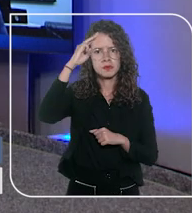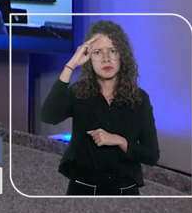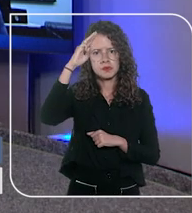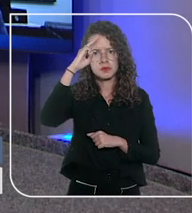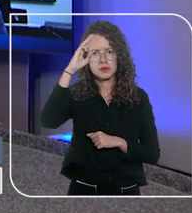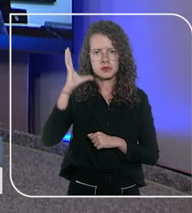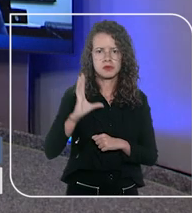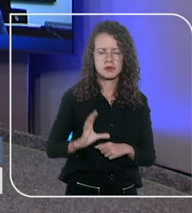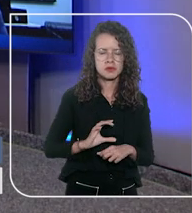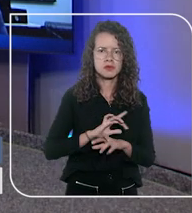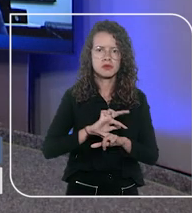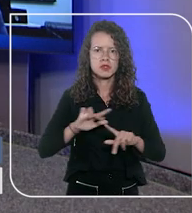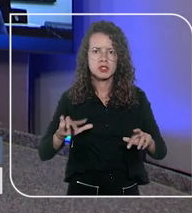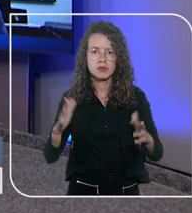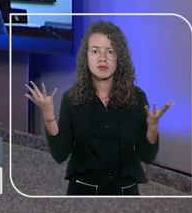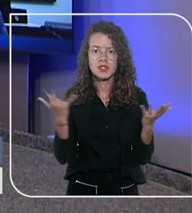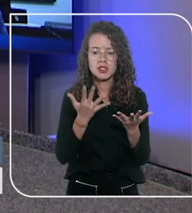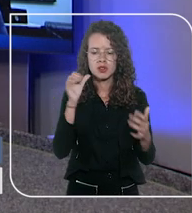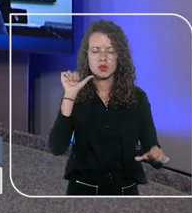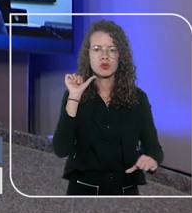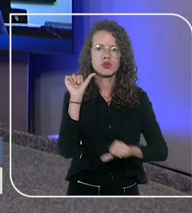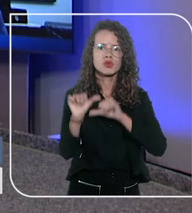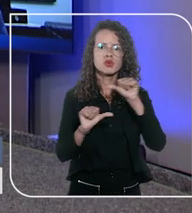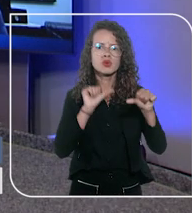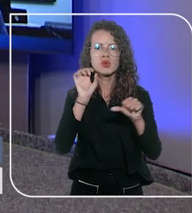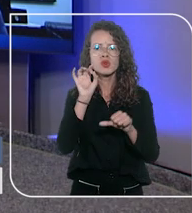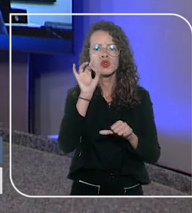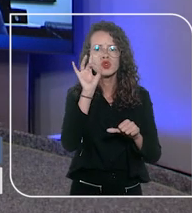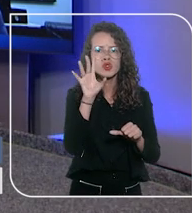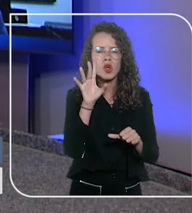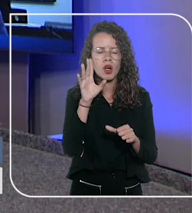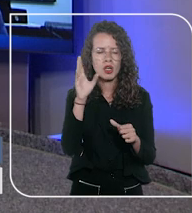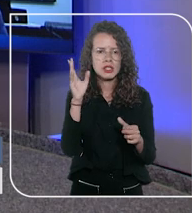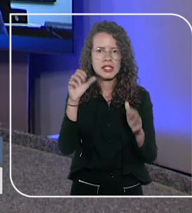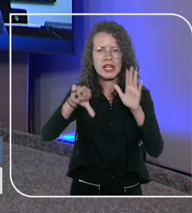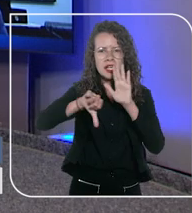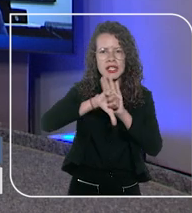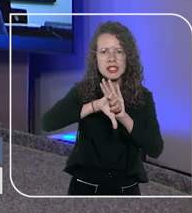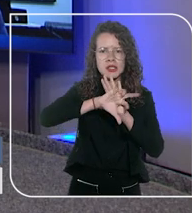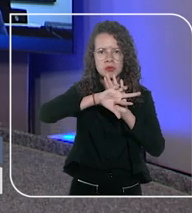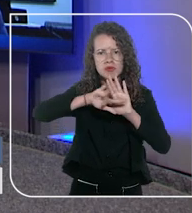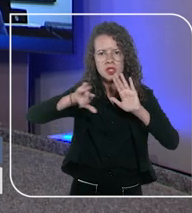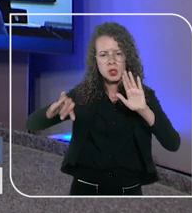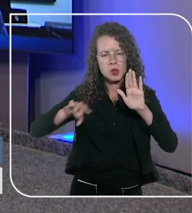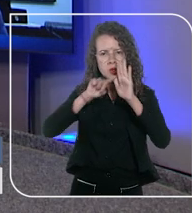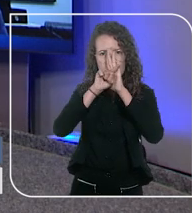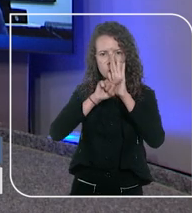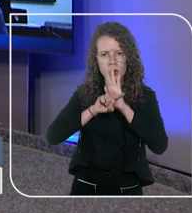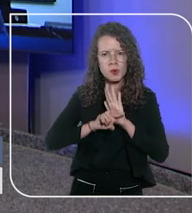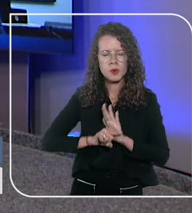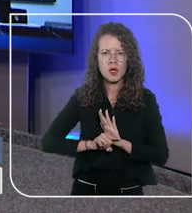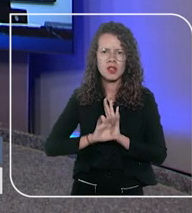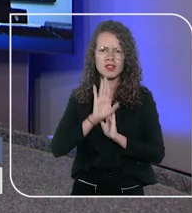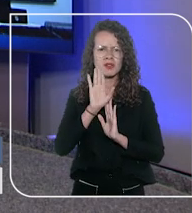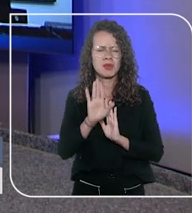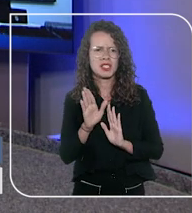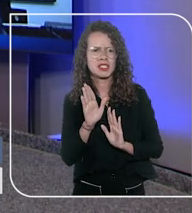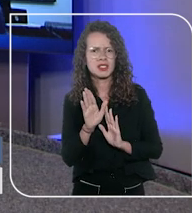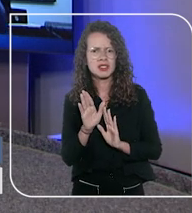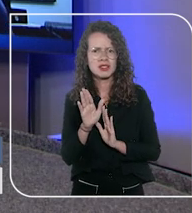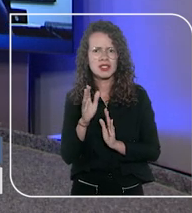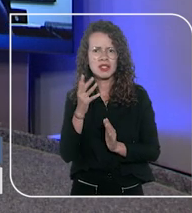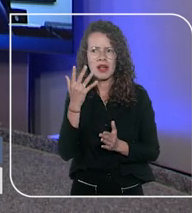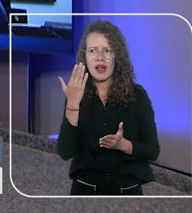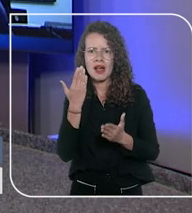atualmente têm abrangência apenas para analisar matérias criminais. Eu gostaria de saber se isso implica alguma perda de substância para